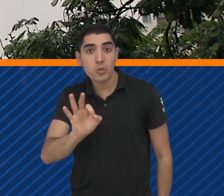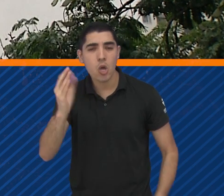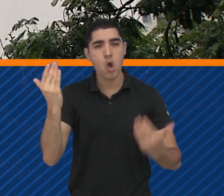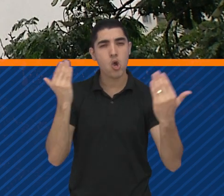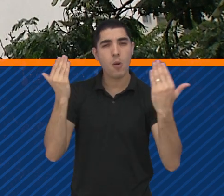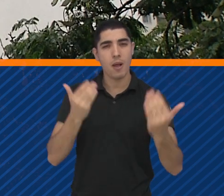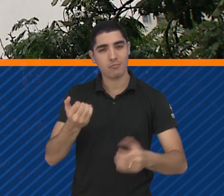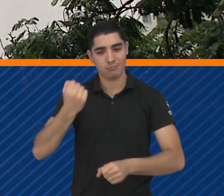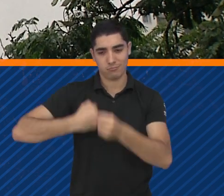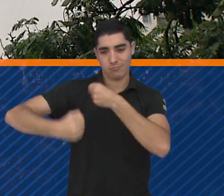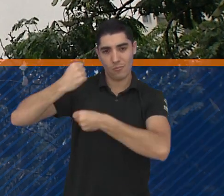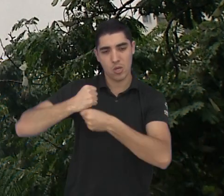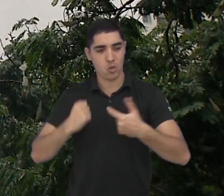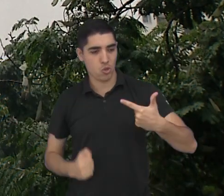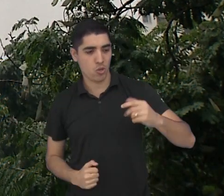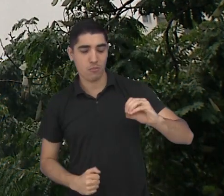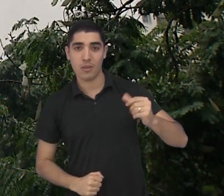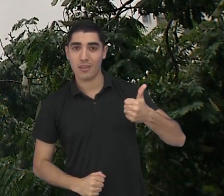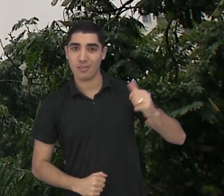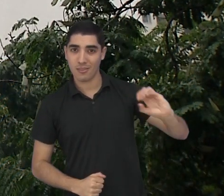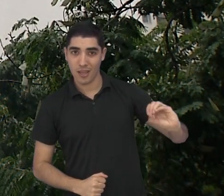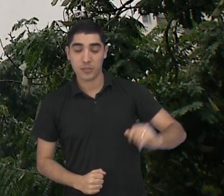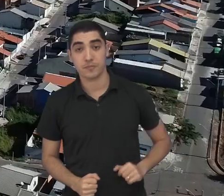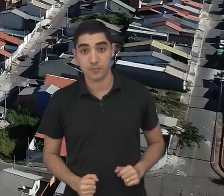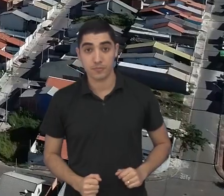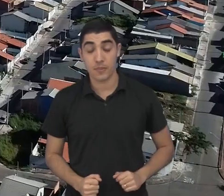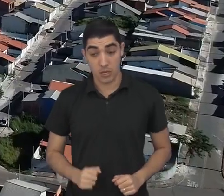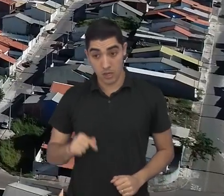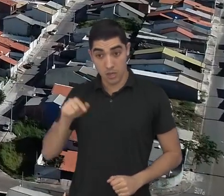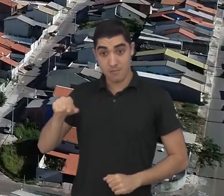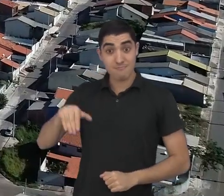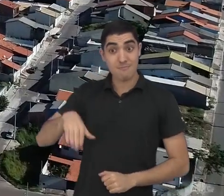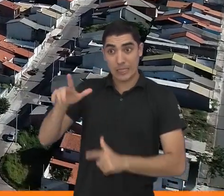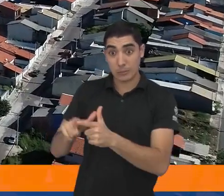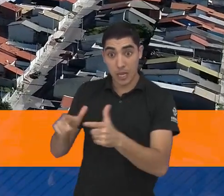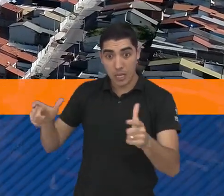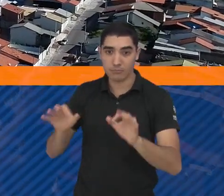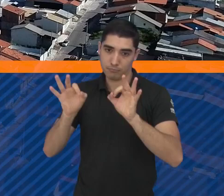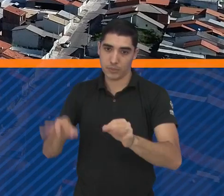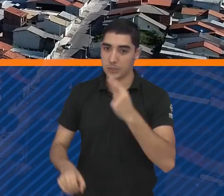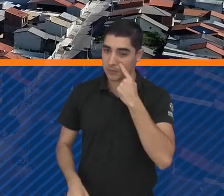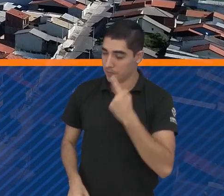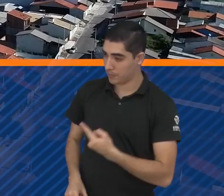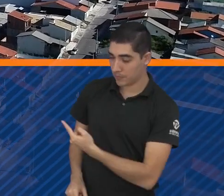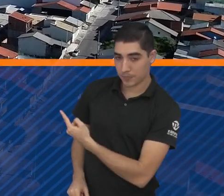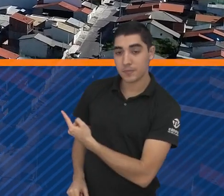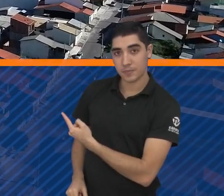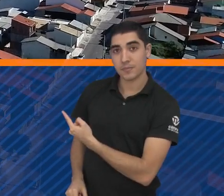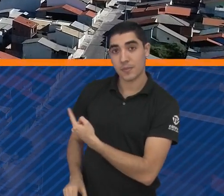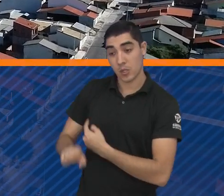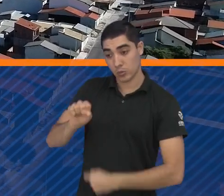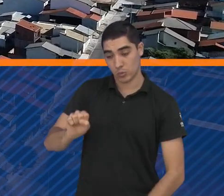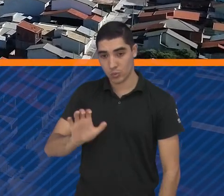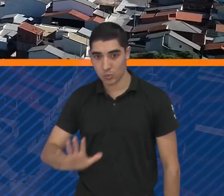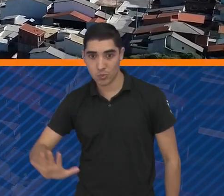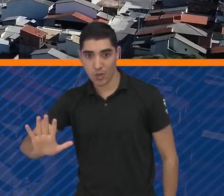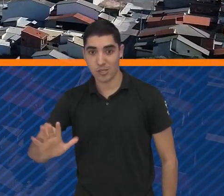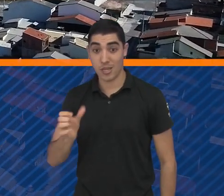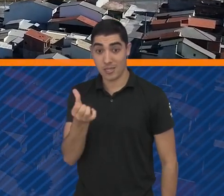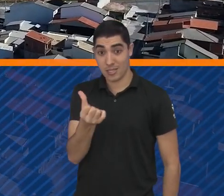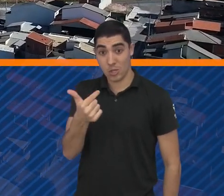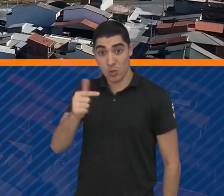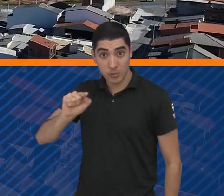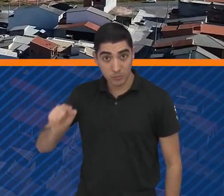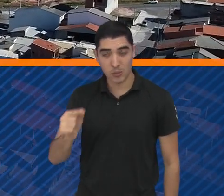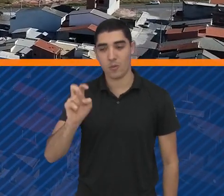56,5% na comparação com o censo de 2010. A segunda região que mais cresceu foi a Sudeste, com